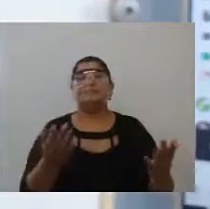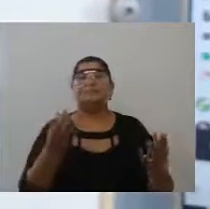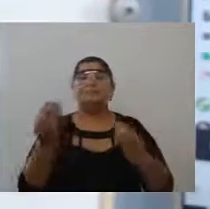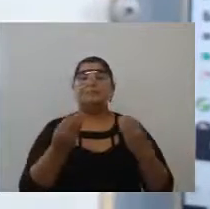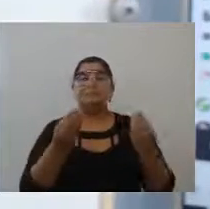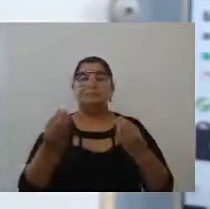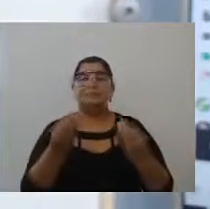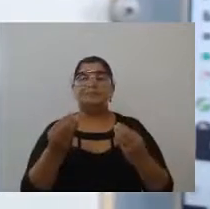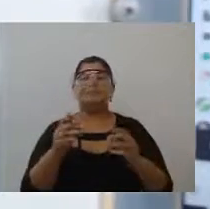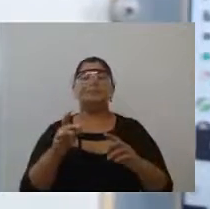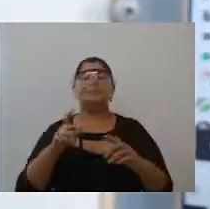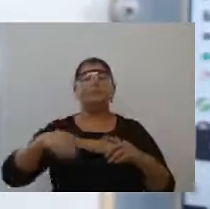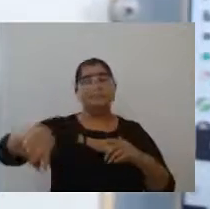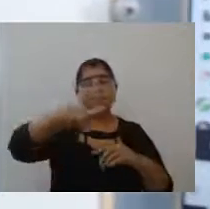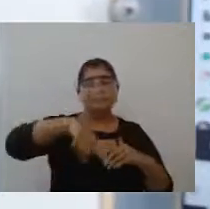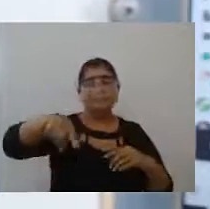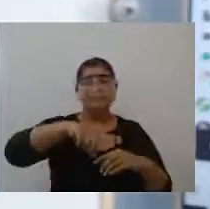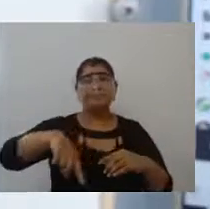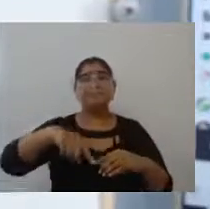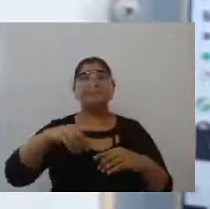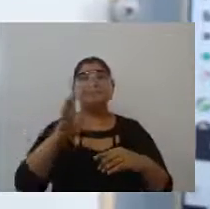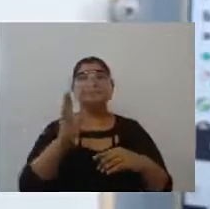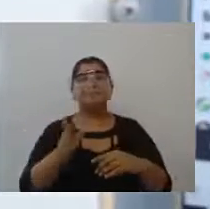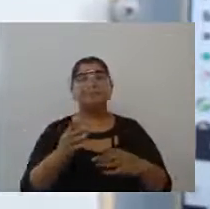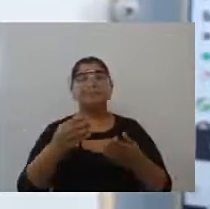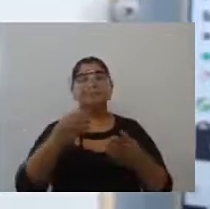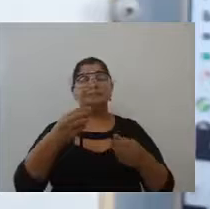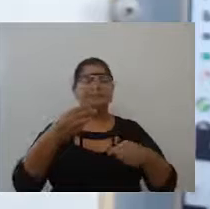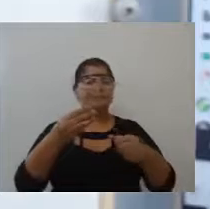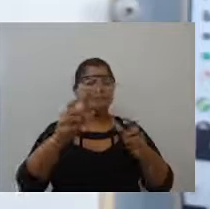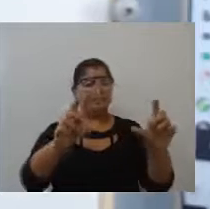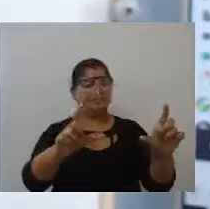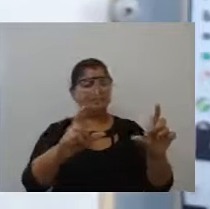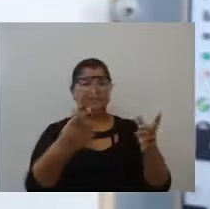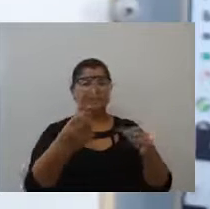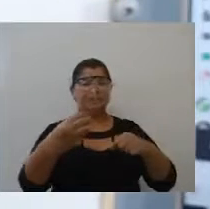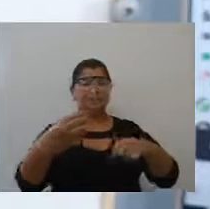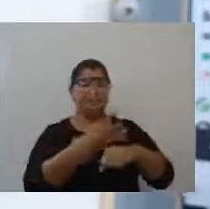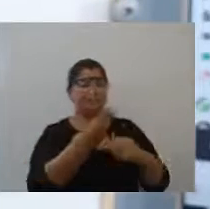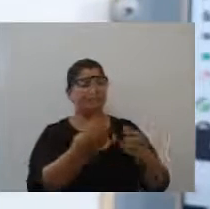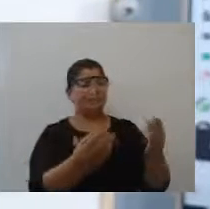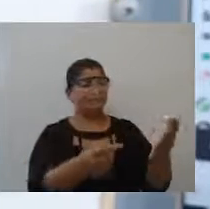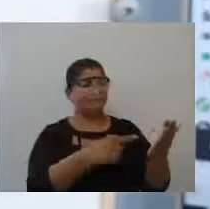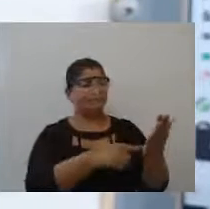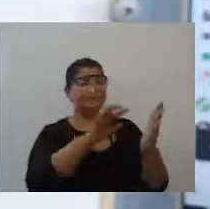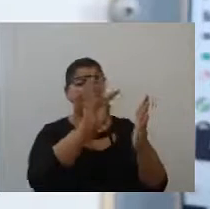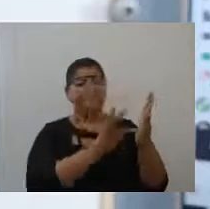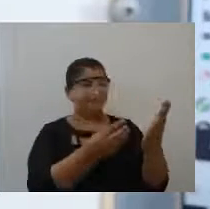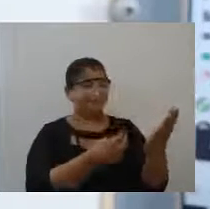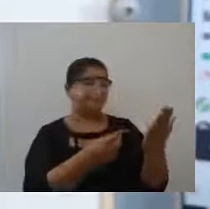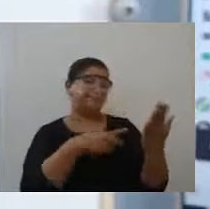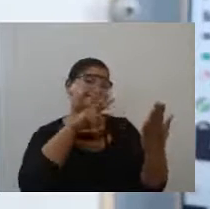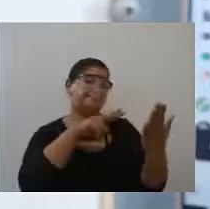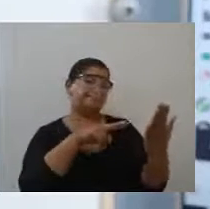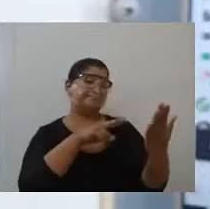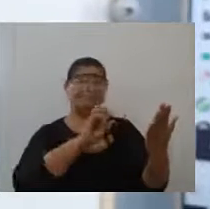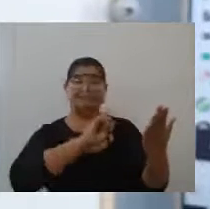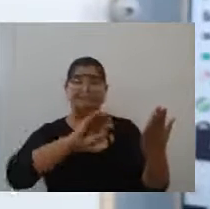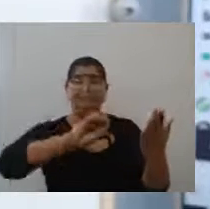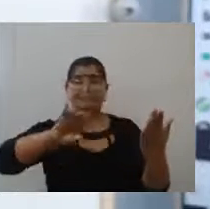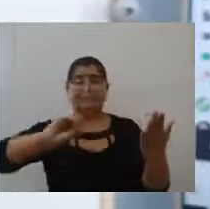você que está aí já reenviou um texto sem avaliar a